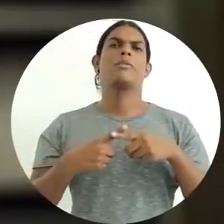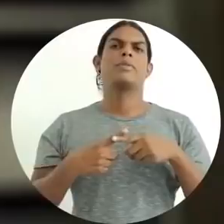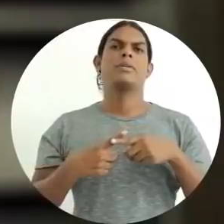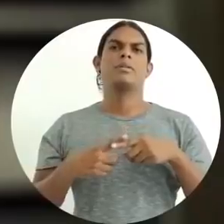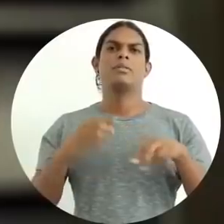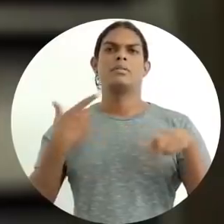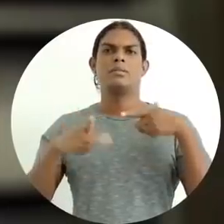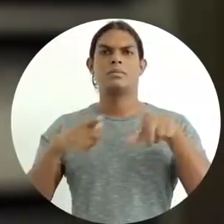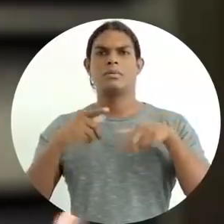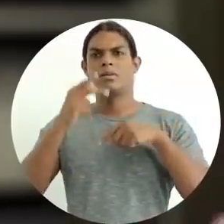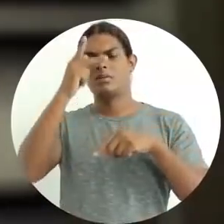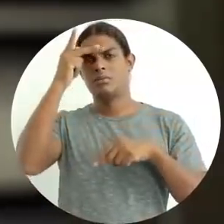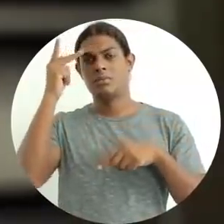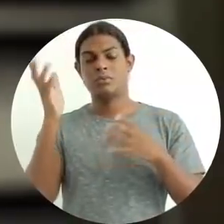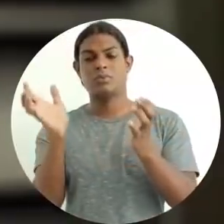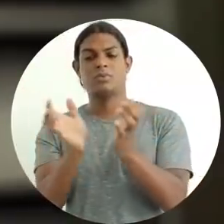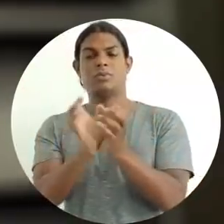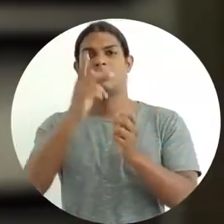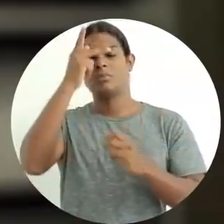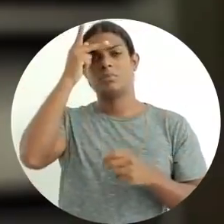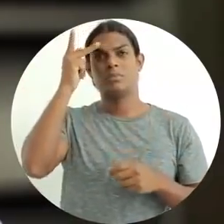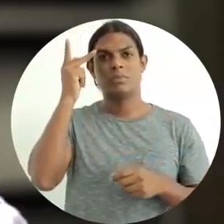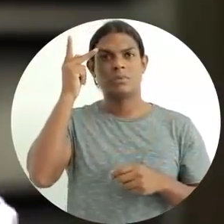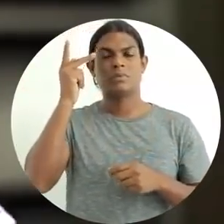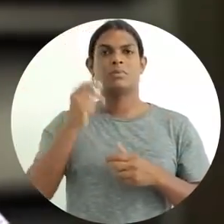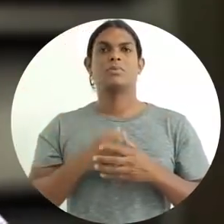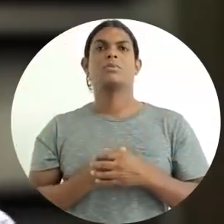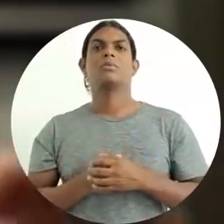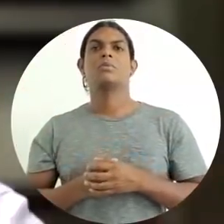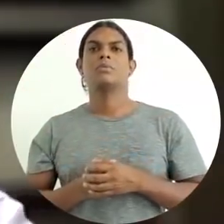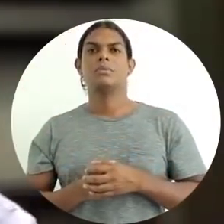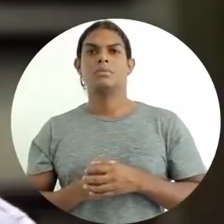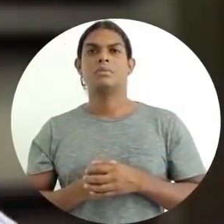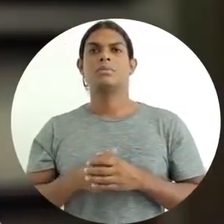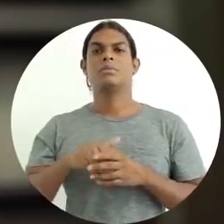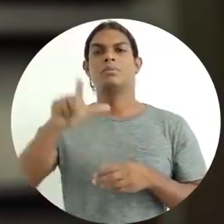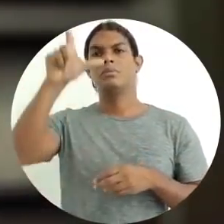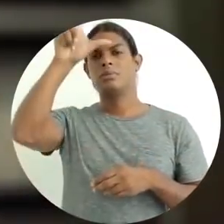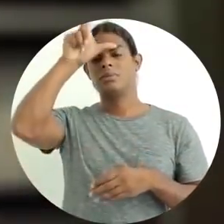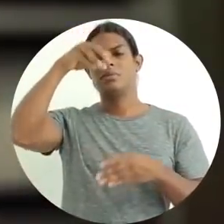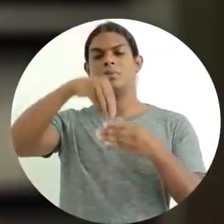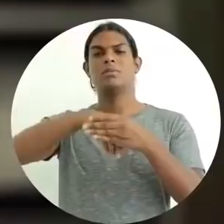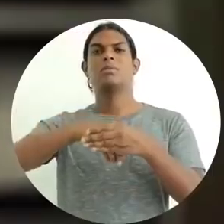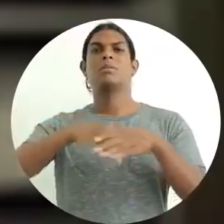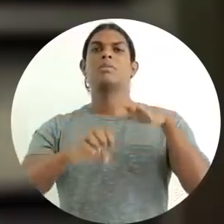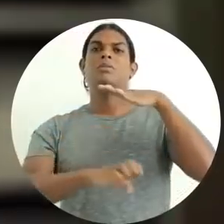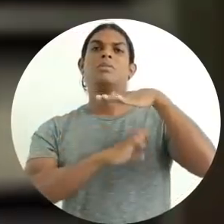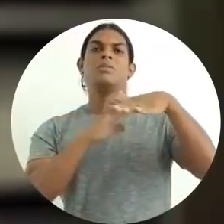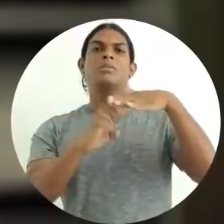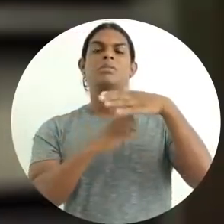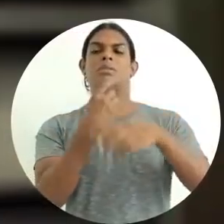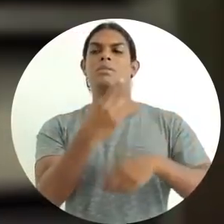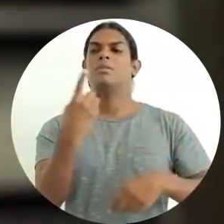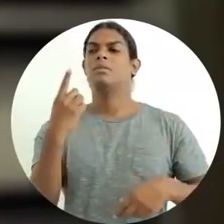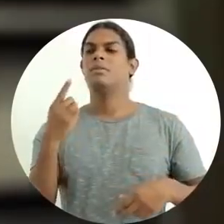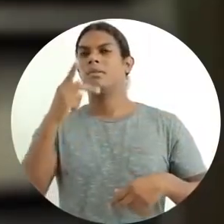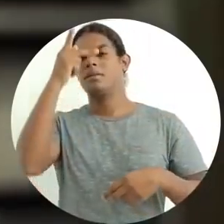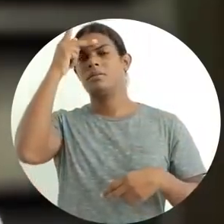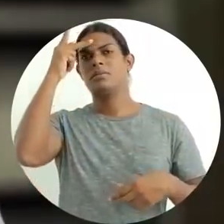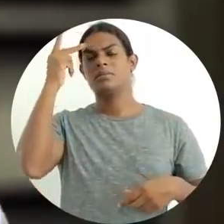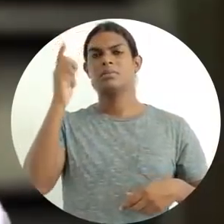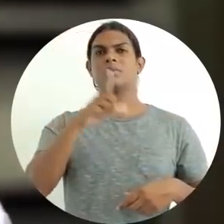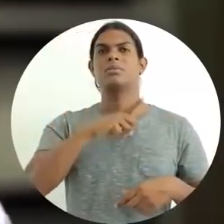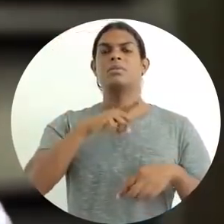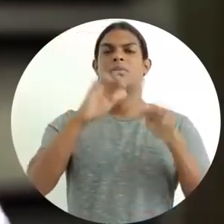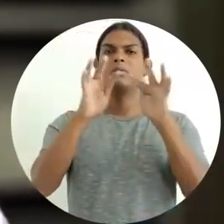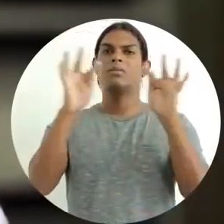com pessoas, com um grupo de pessoas, ser um líder dentro de uma organização onde cada pessoa tem